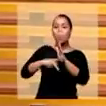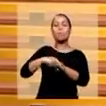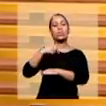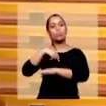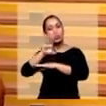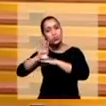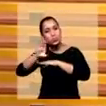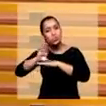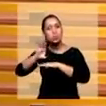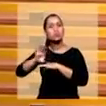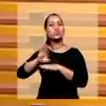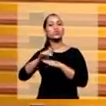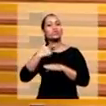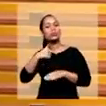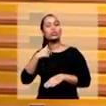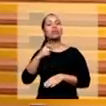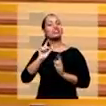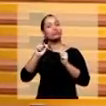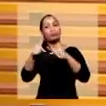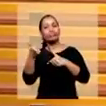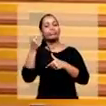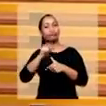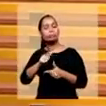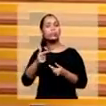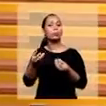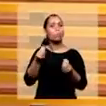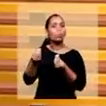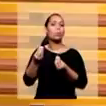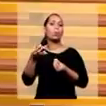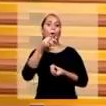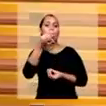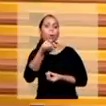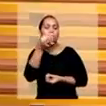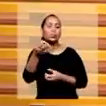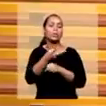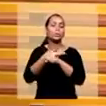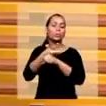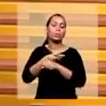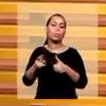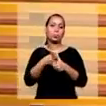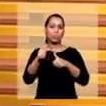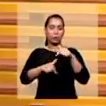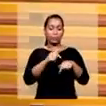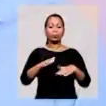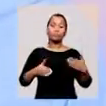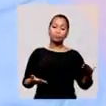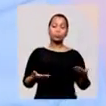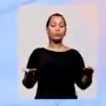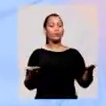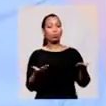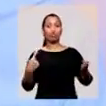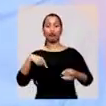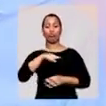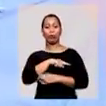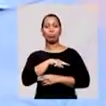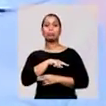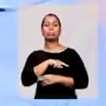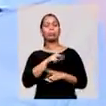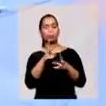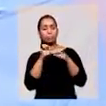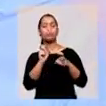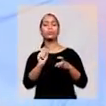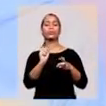sua, né, sua vontade de atuar? Qual que é a sua dica para quem está buscando o primeiro emprego? Vivian, hoje a gente olha